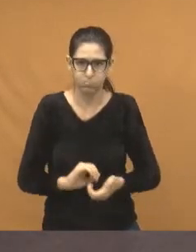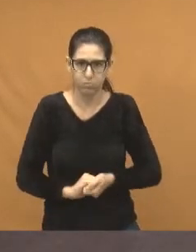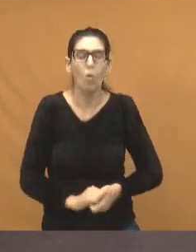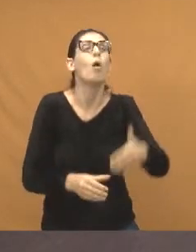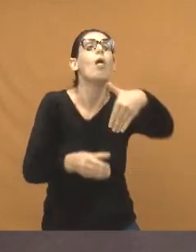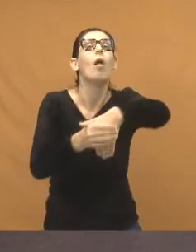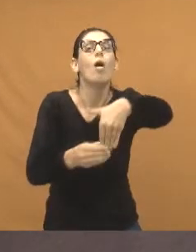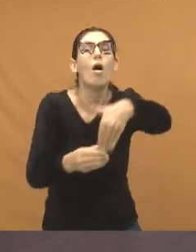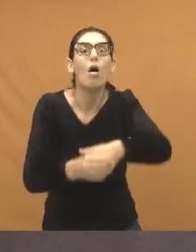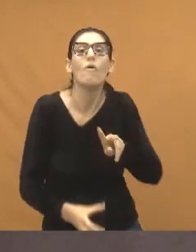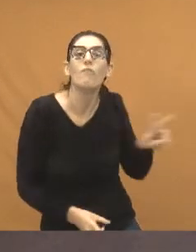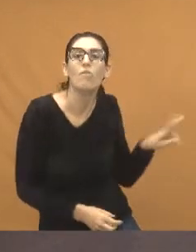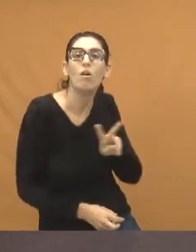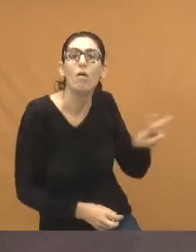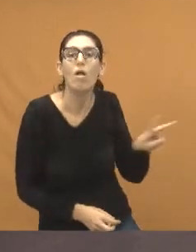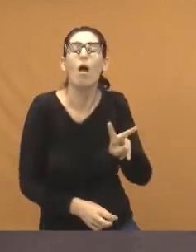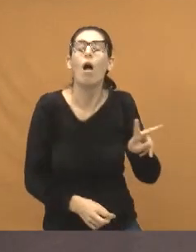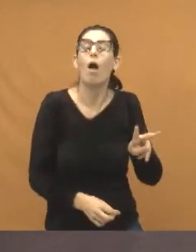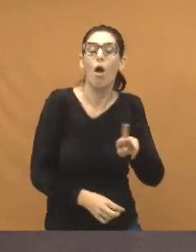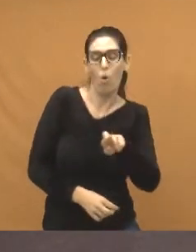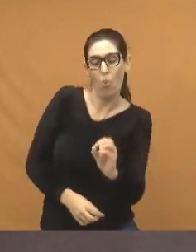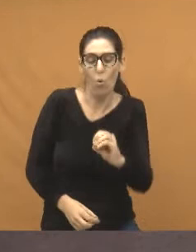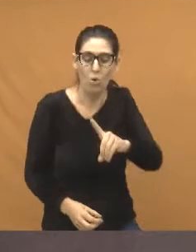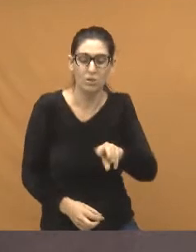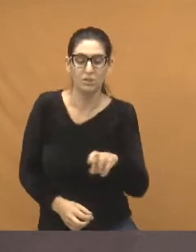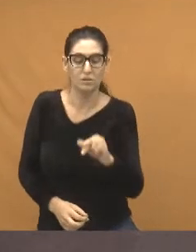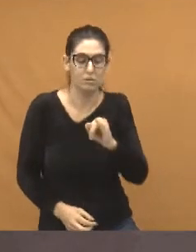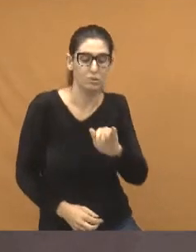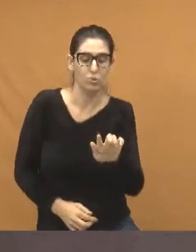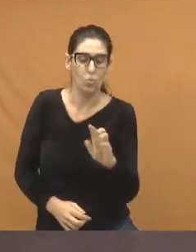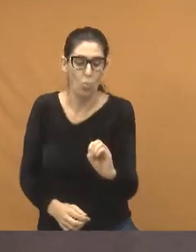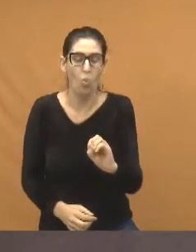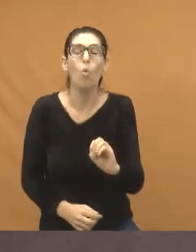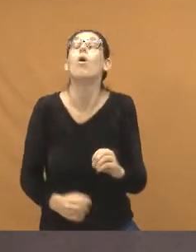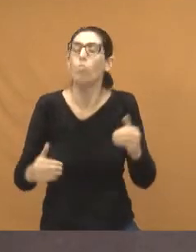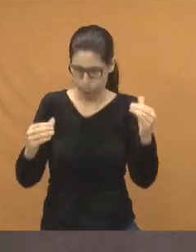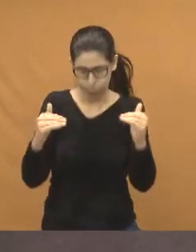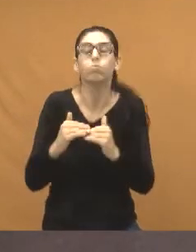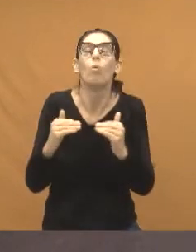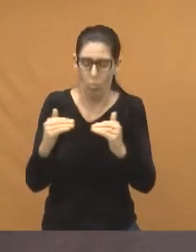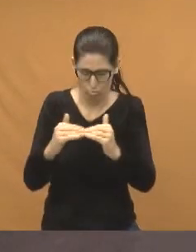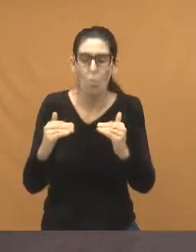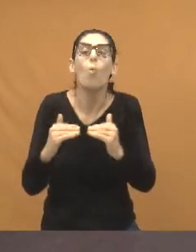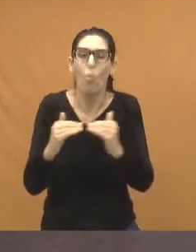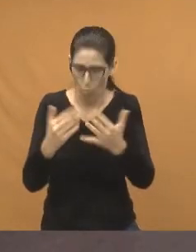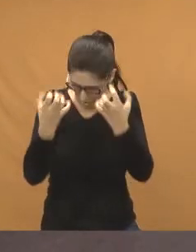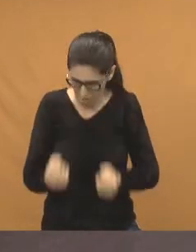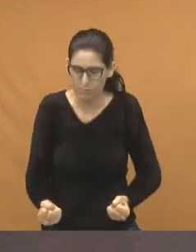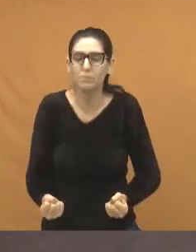Como vota o vereador Dr. Rodrigo Salomão? Favorável.